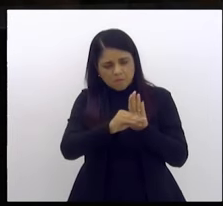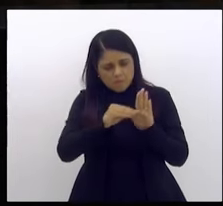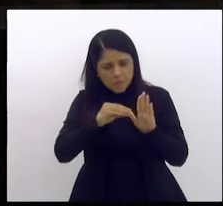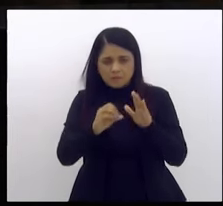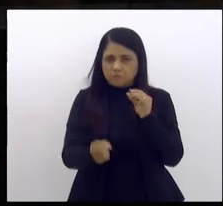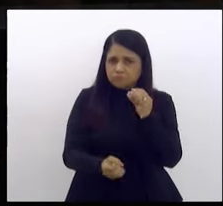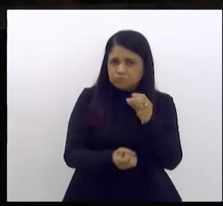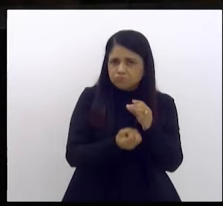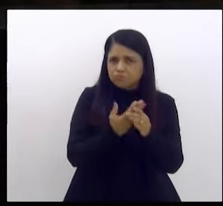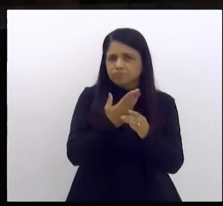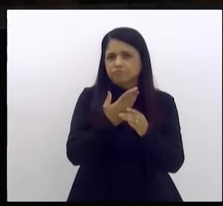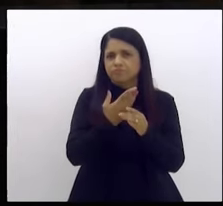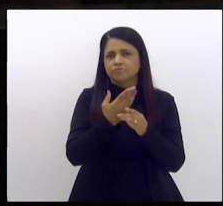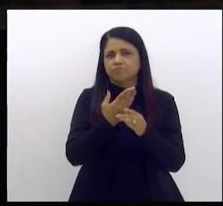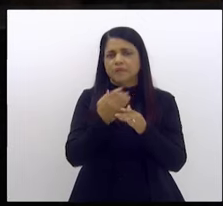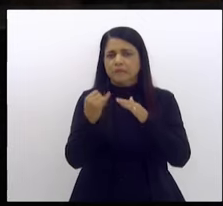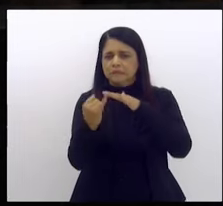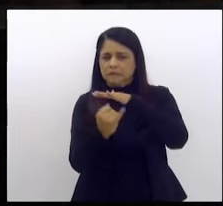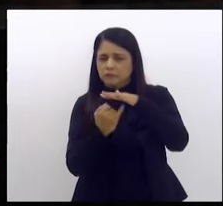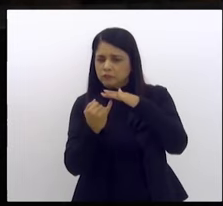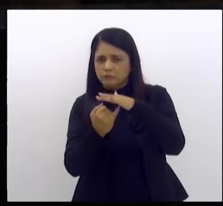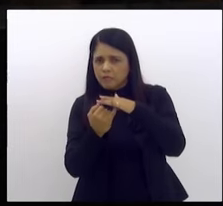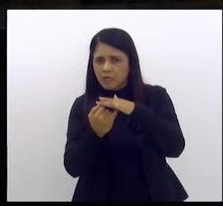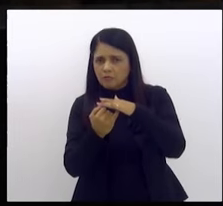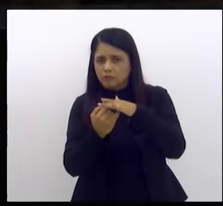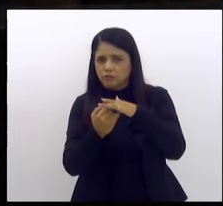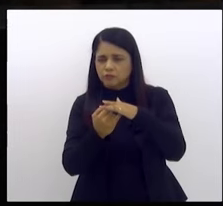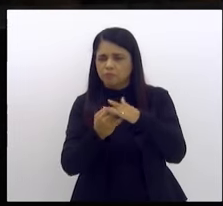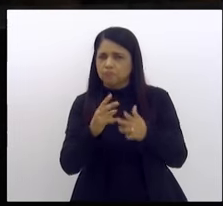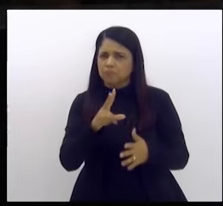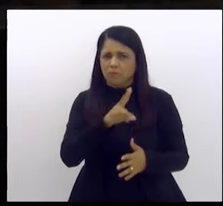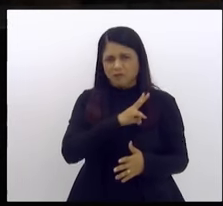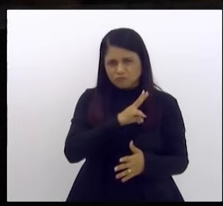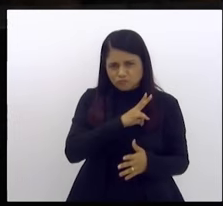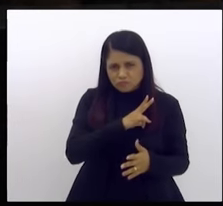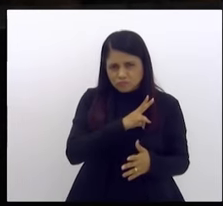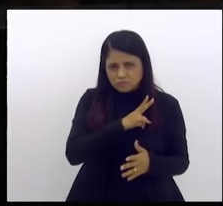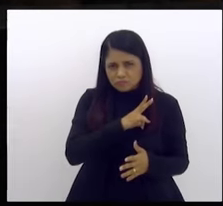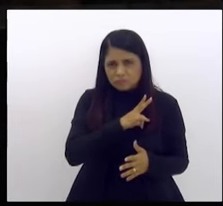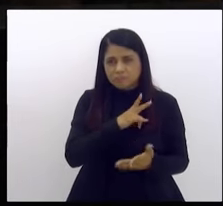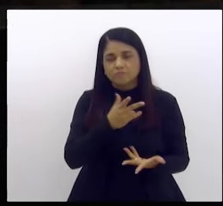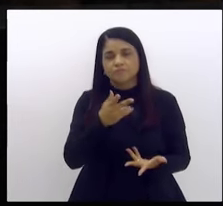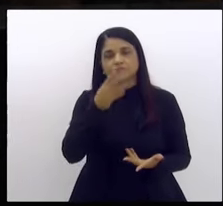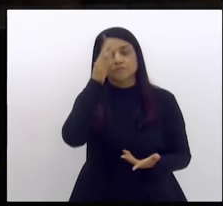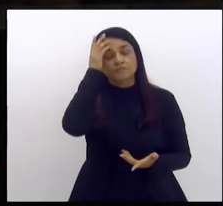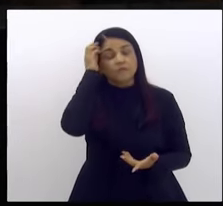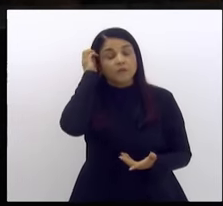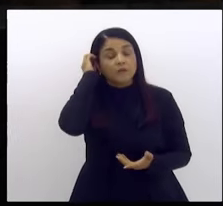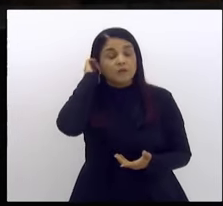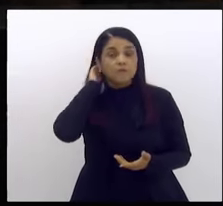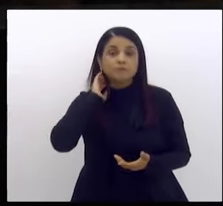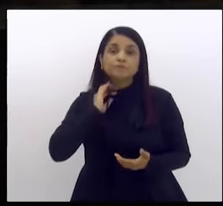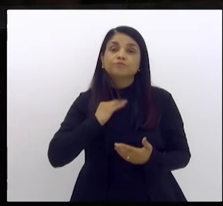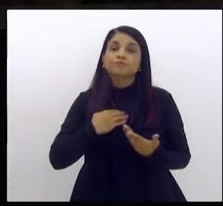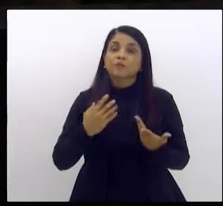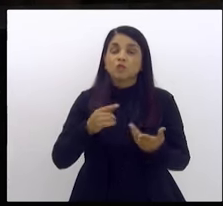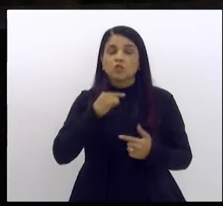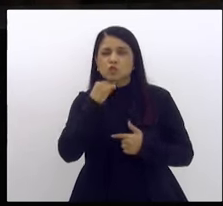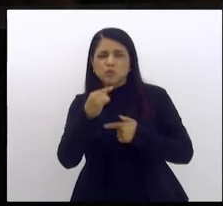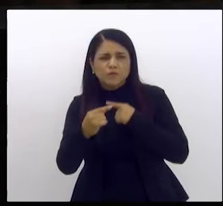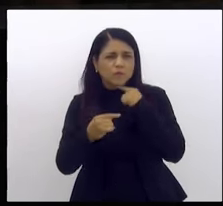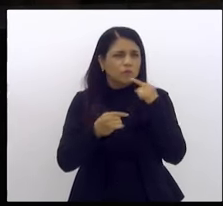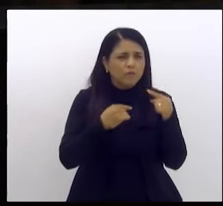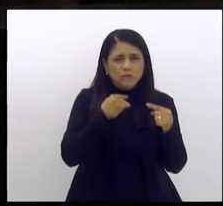emendas para entidades não governamentais, enfim, com muitas